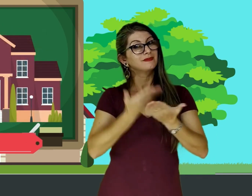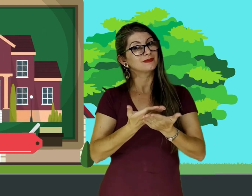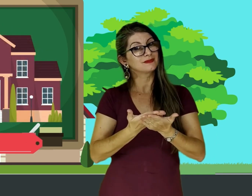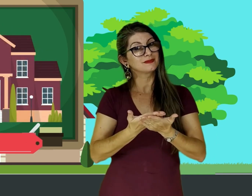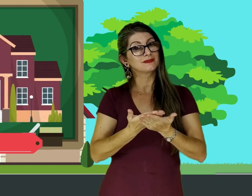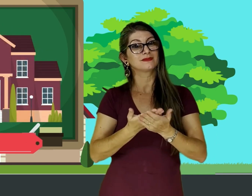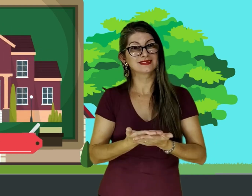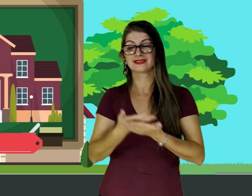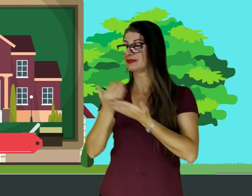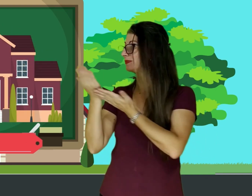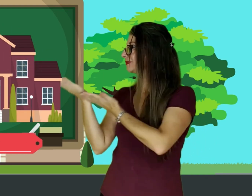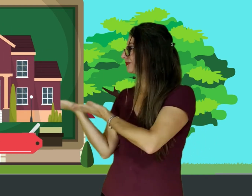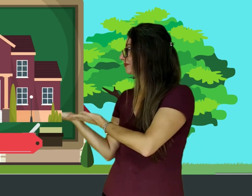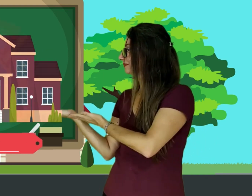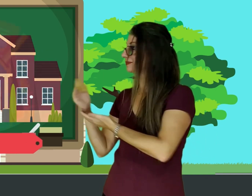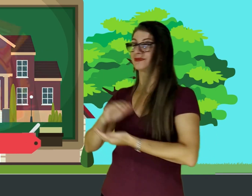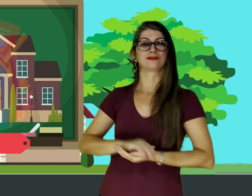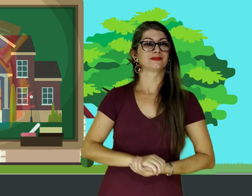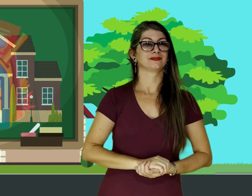escola.